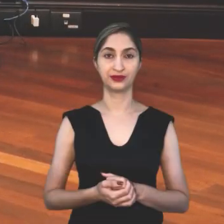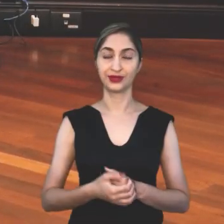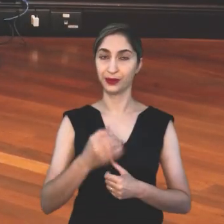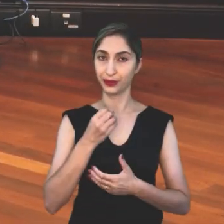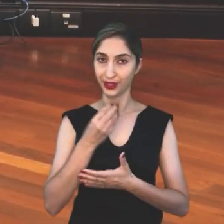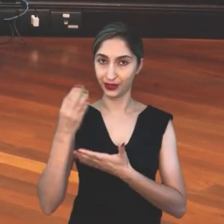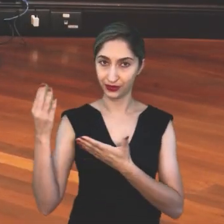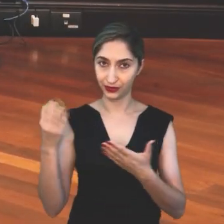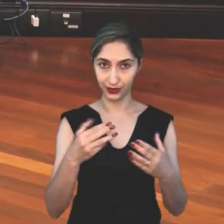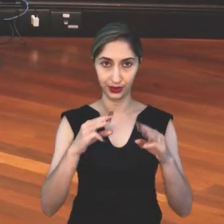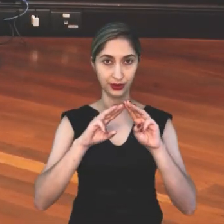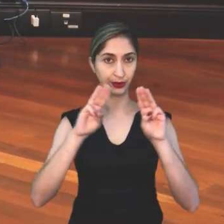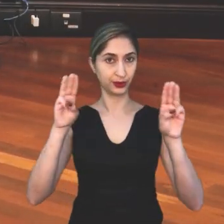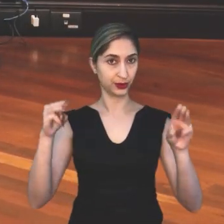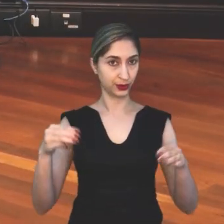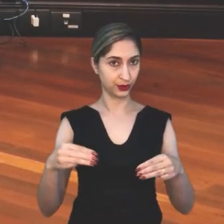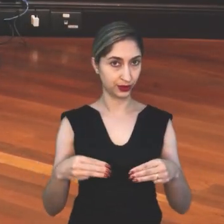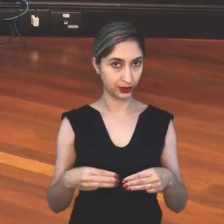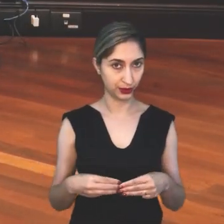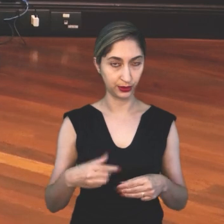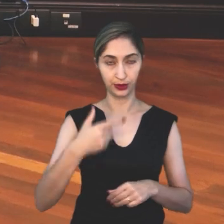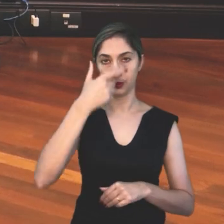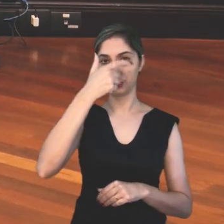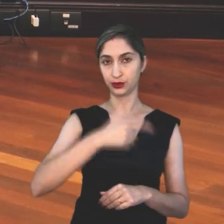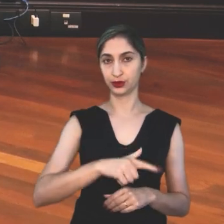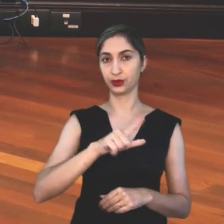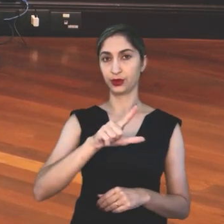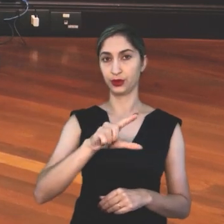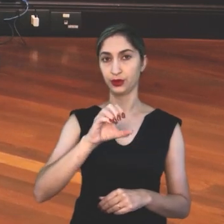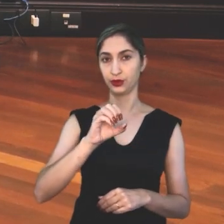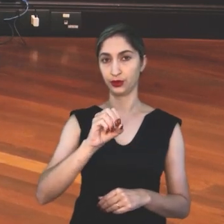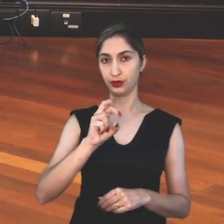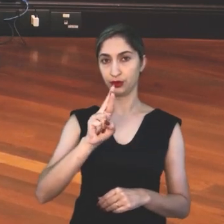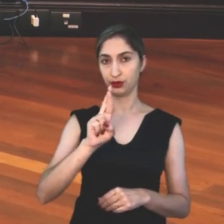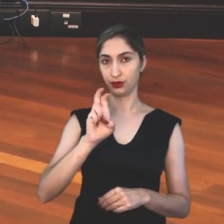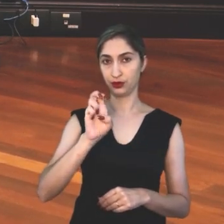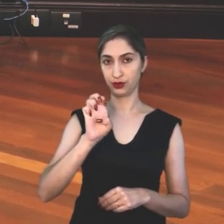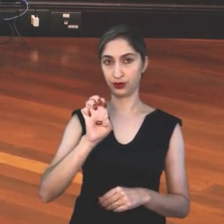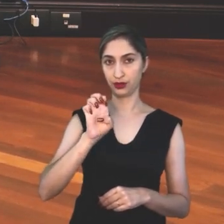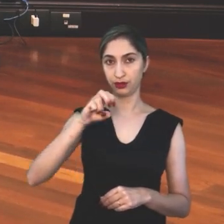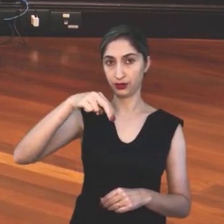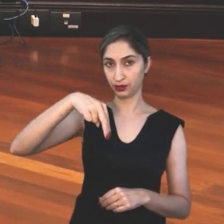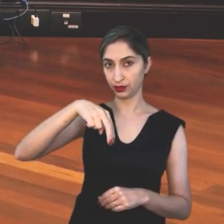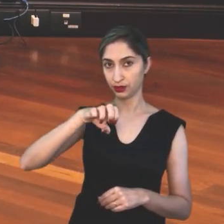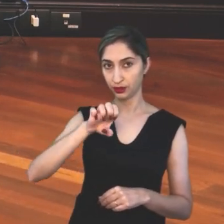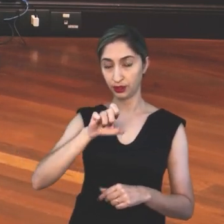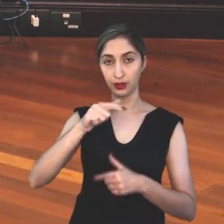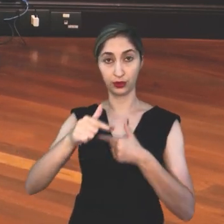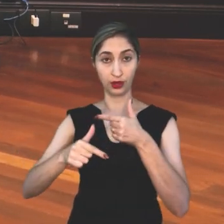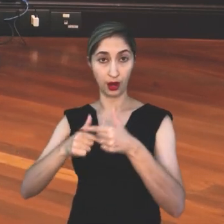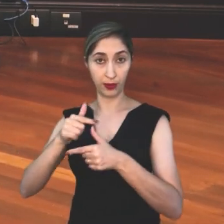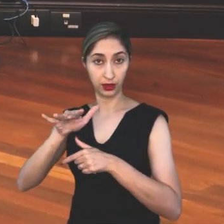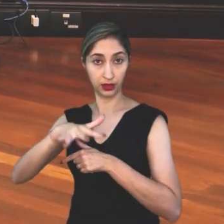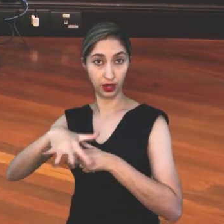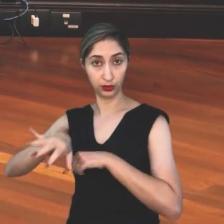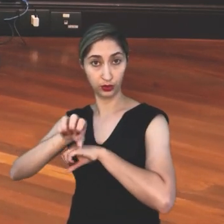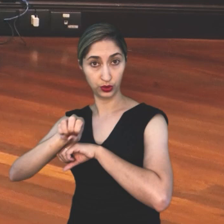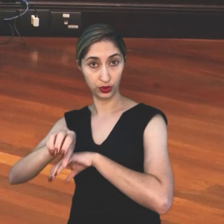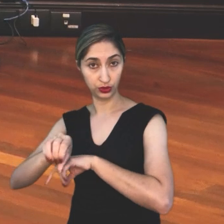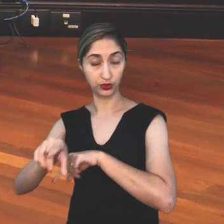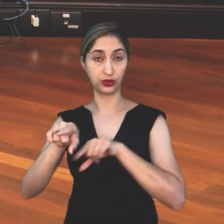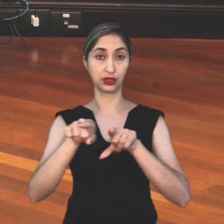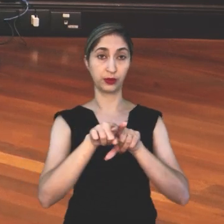primeira coisa, né, gente? Boa noite a vocês, bem-vindos ao Museu da Educação Ambiental. Eu sou a Lorinha, sou uma das pessoas